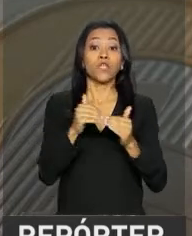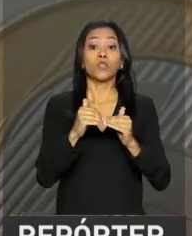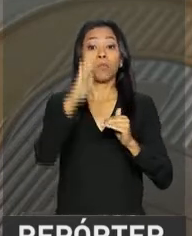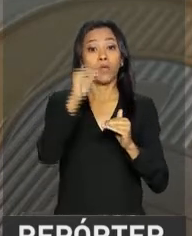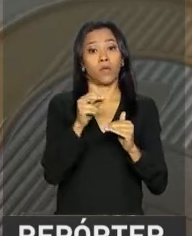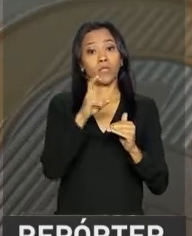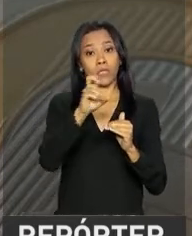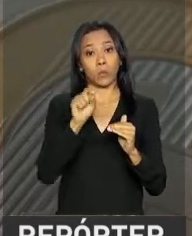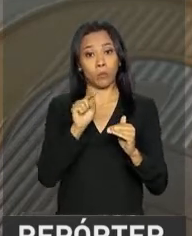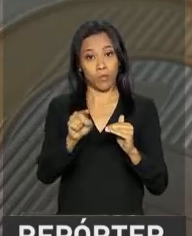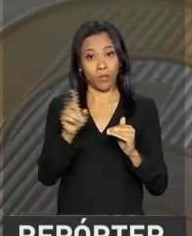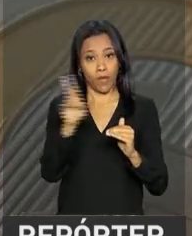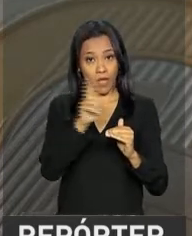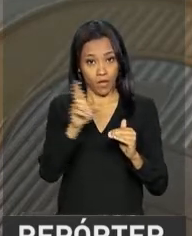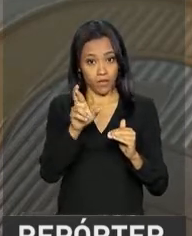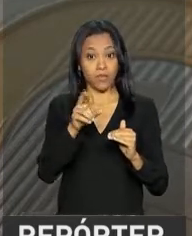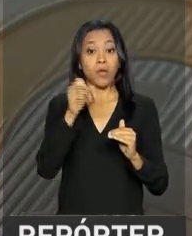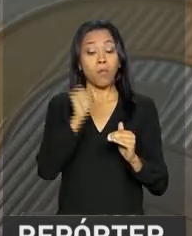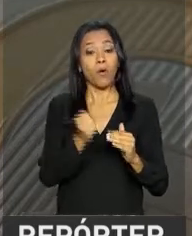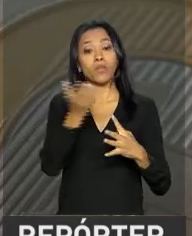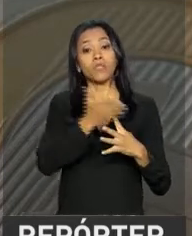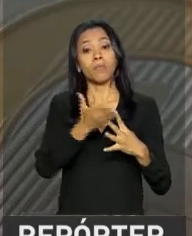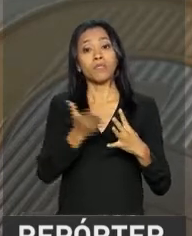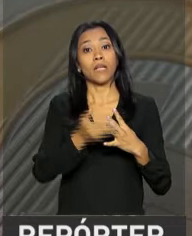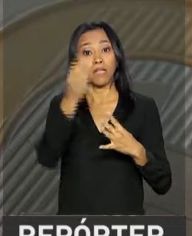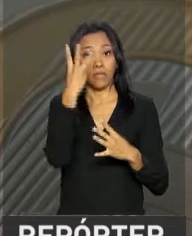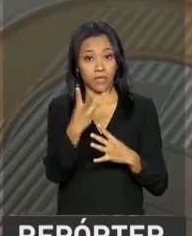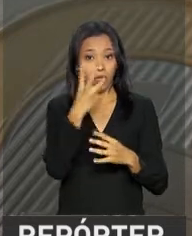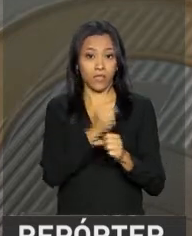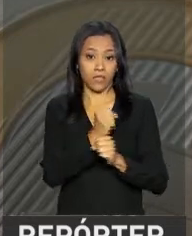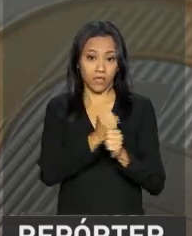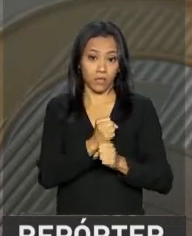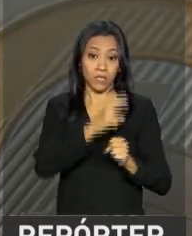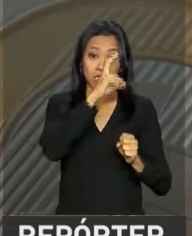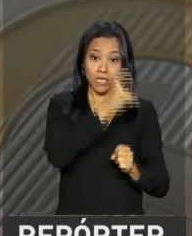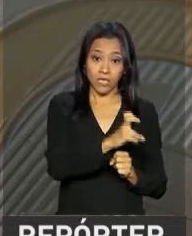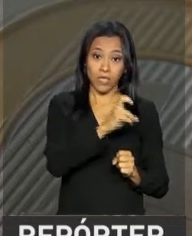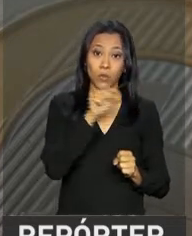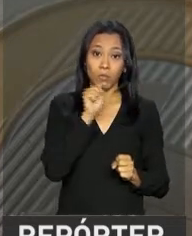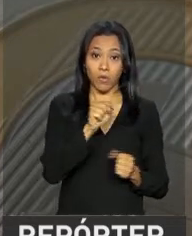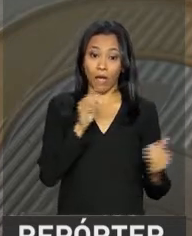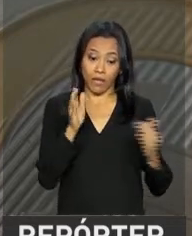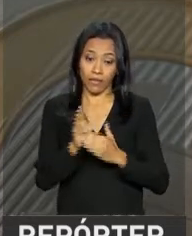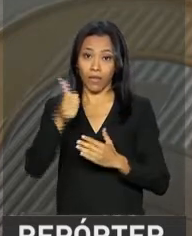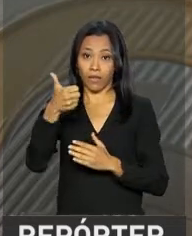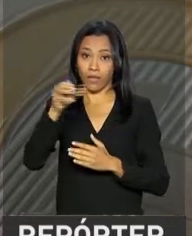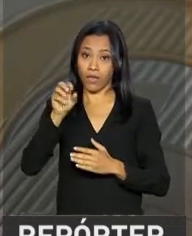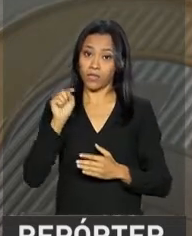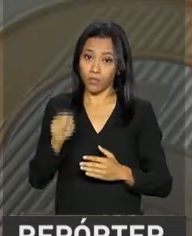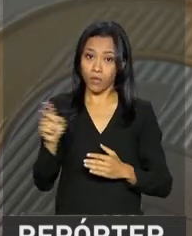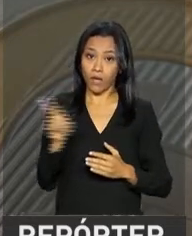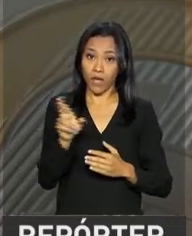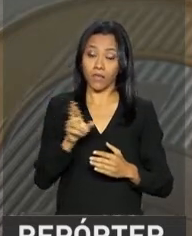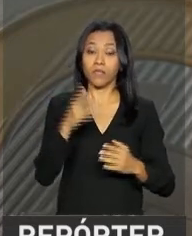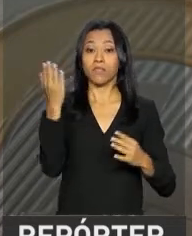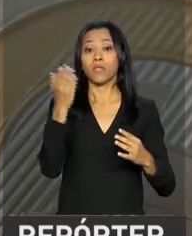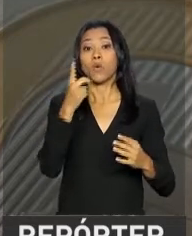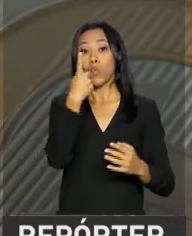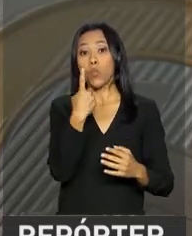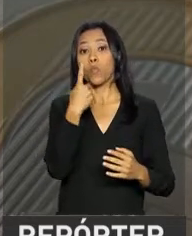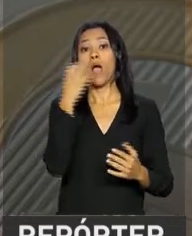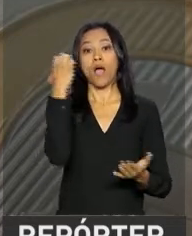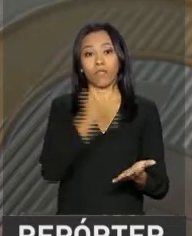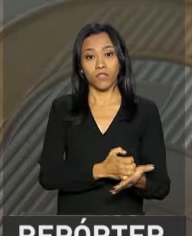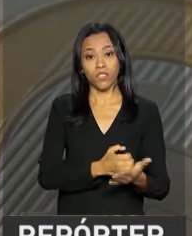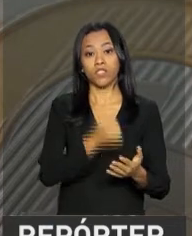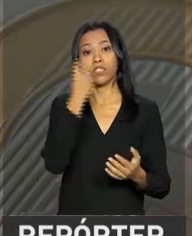podem ser parcelados em até três anos entre 5 mil e 10 mil reais serão pagos em uma parcela à vista e